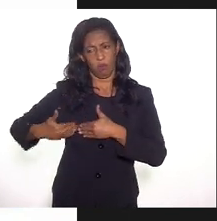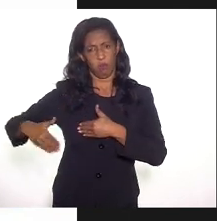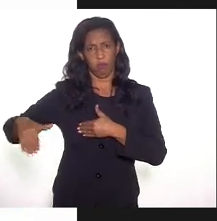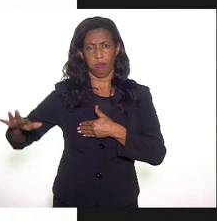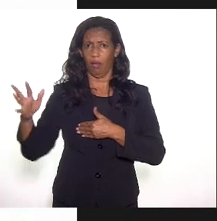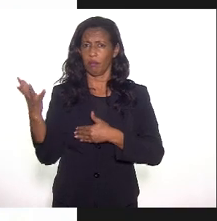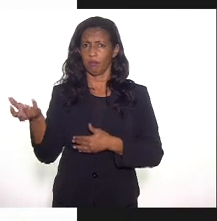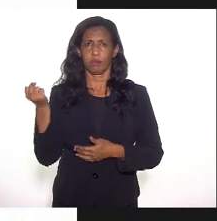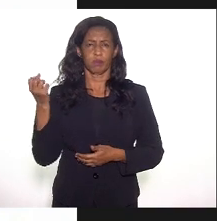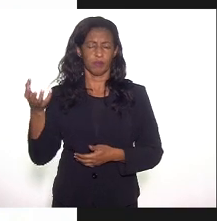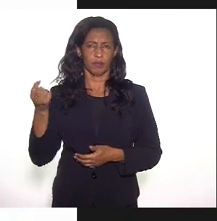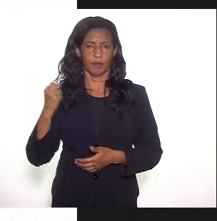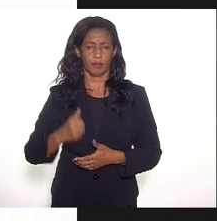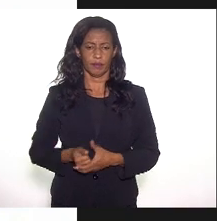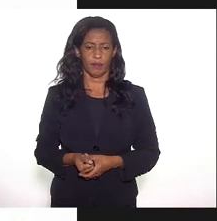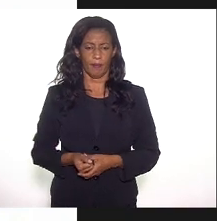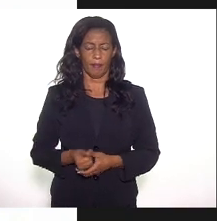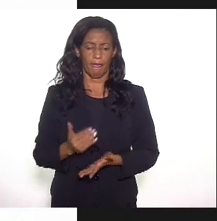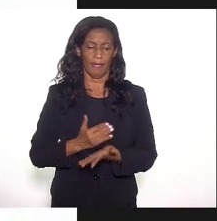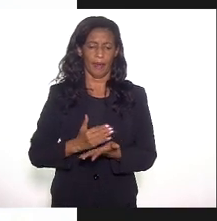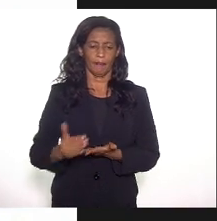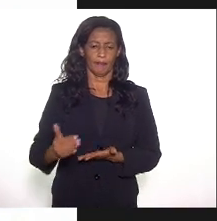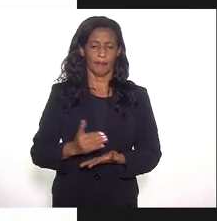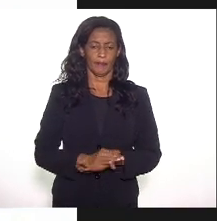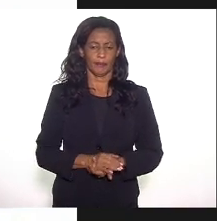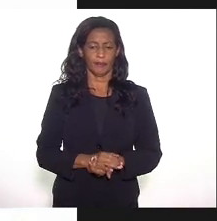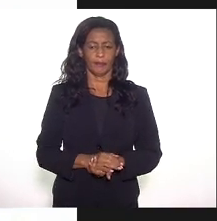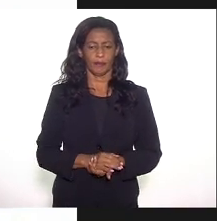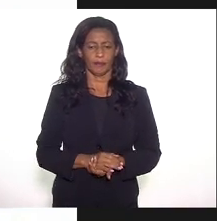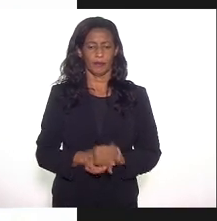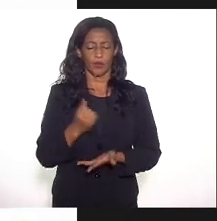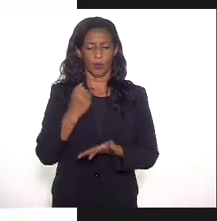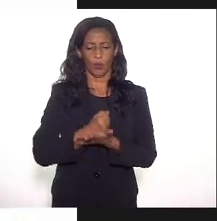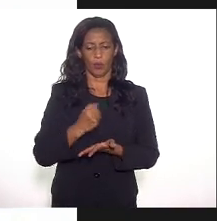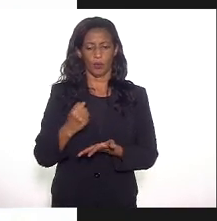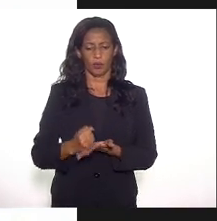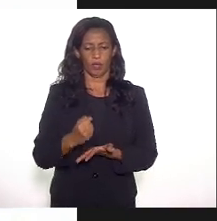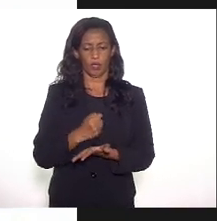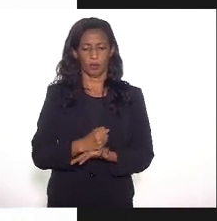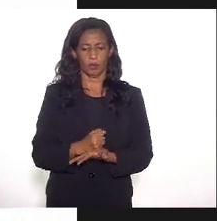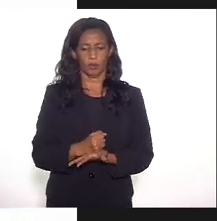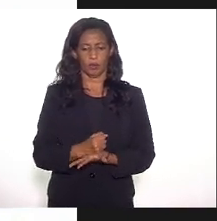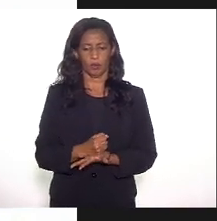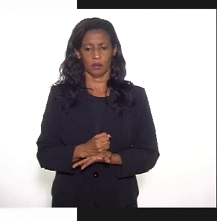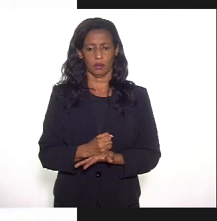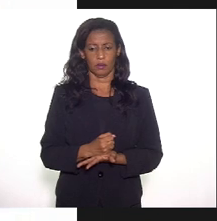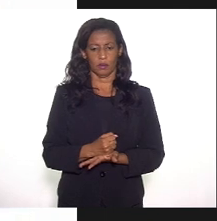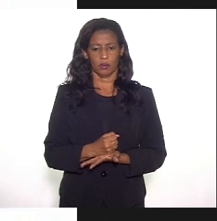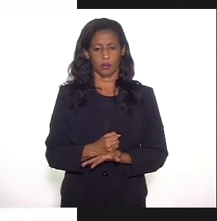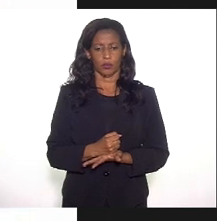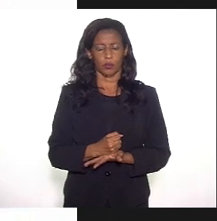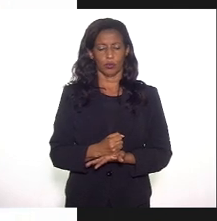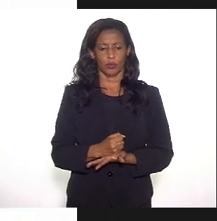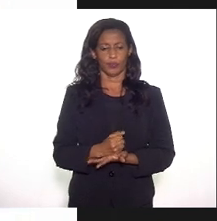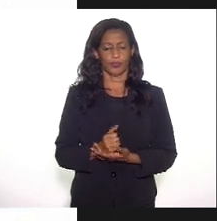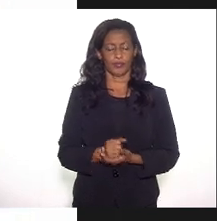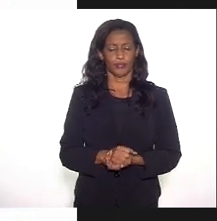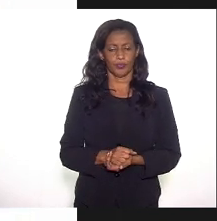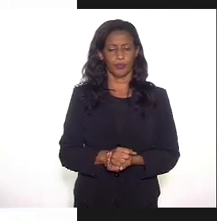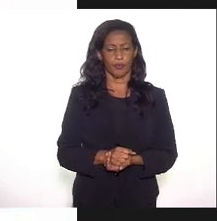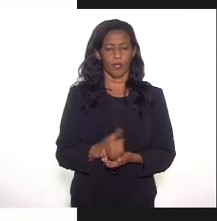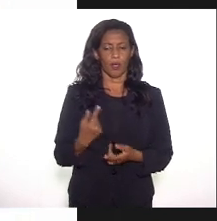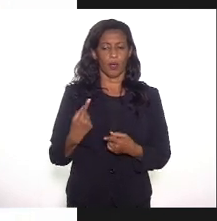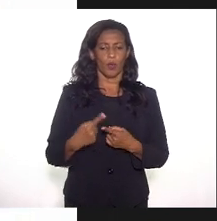vitaliciamente a partir do contrato, né, de perda da eficácia do dispositivo, porque